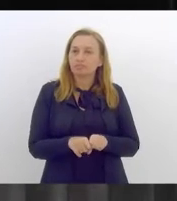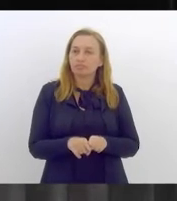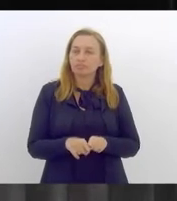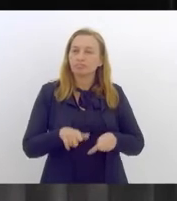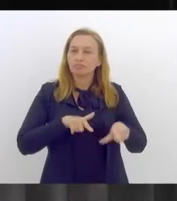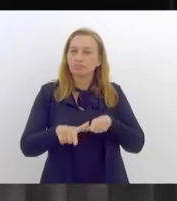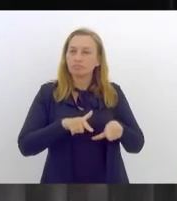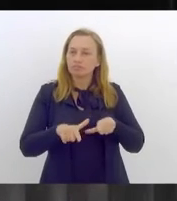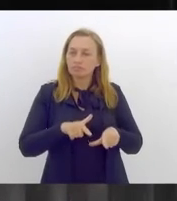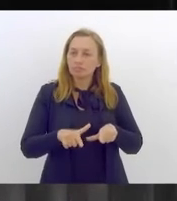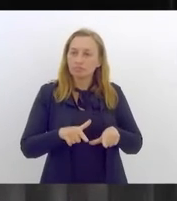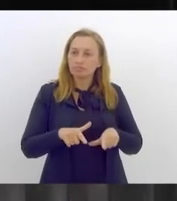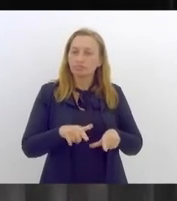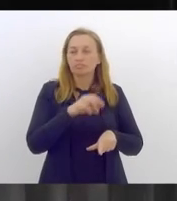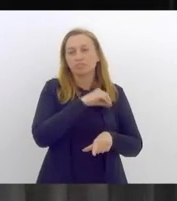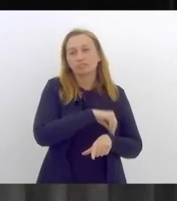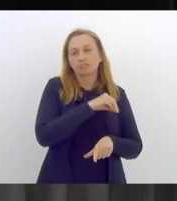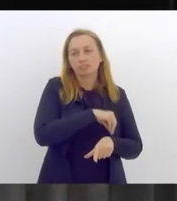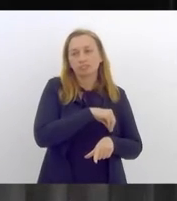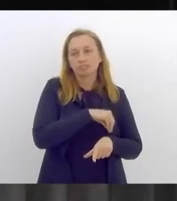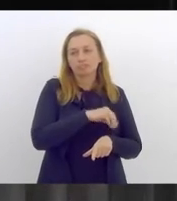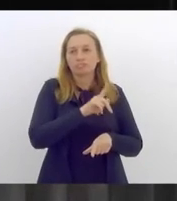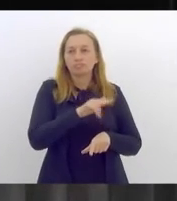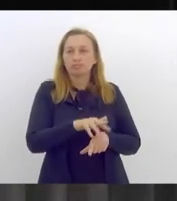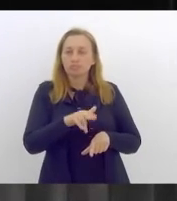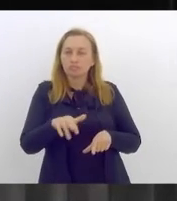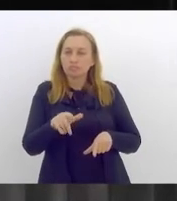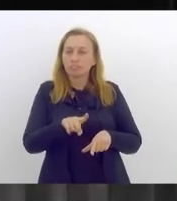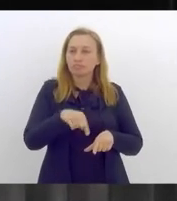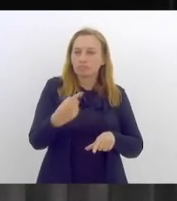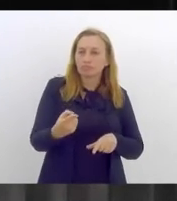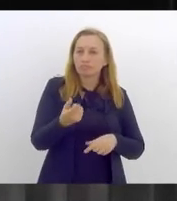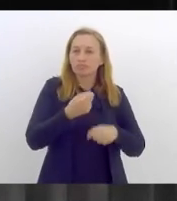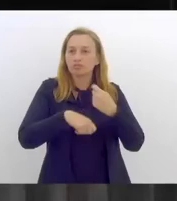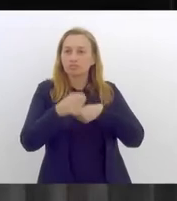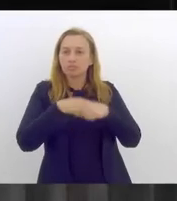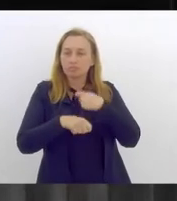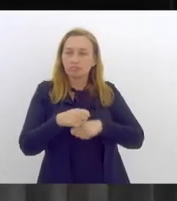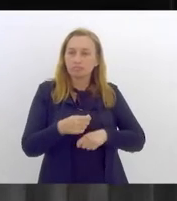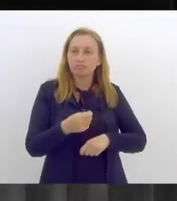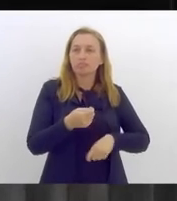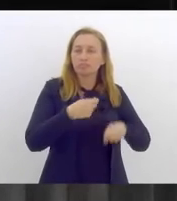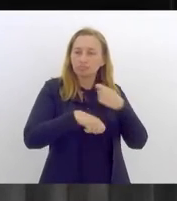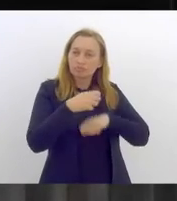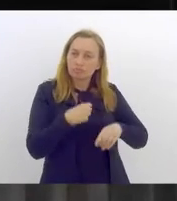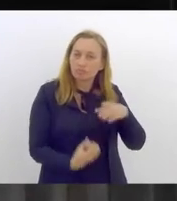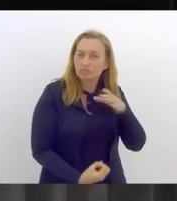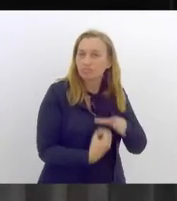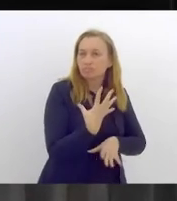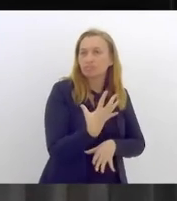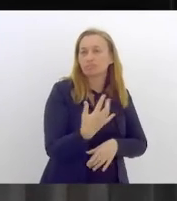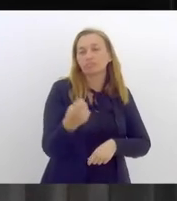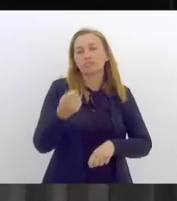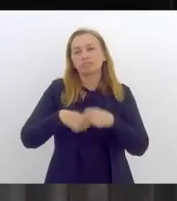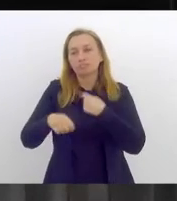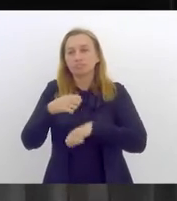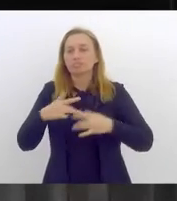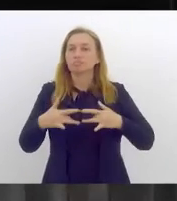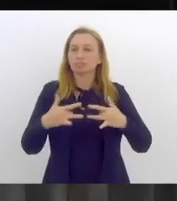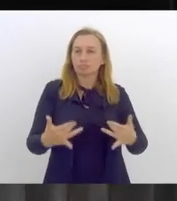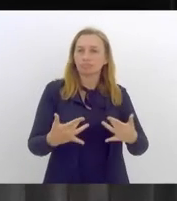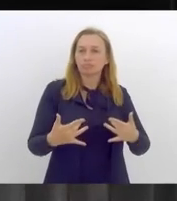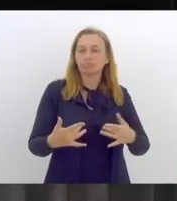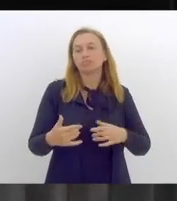de trabalho e renda a partir das diversas outras economias, como a economia criativa, a economia solidária, a